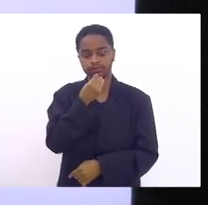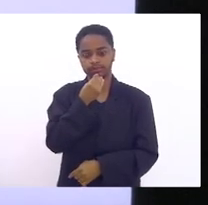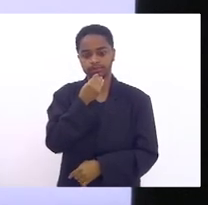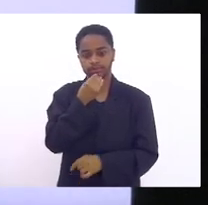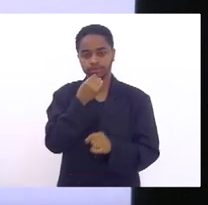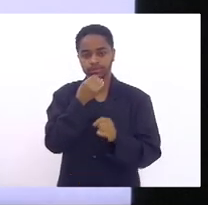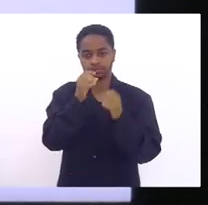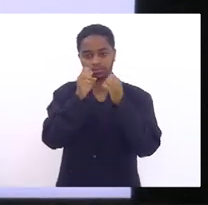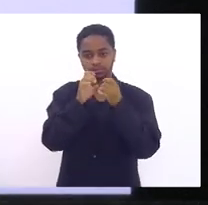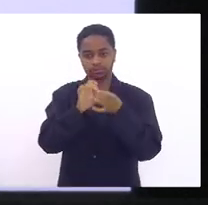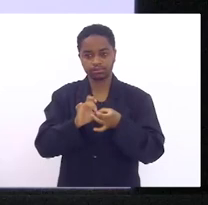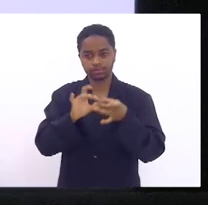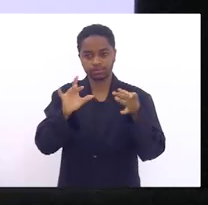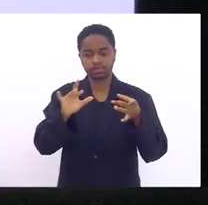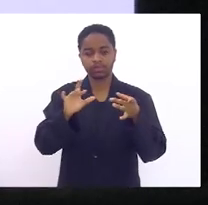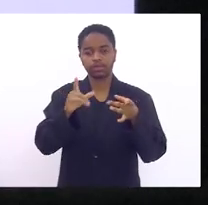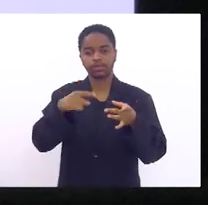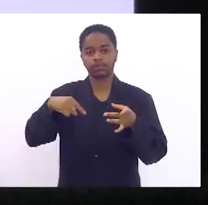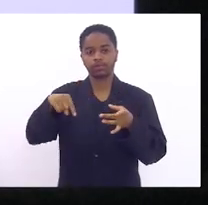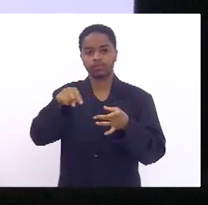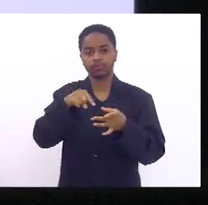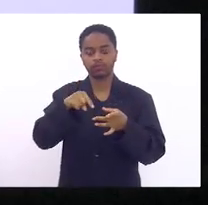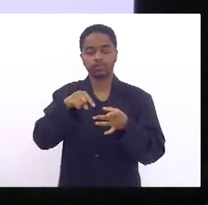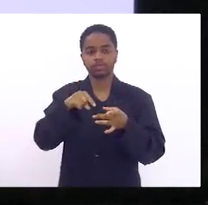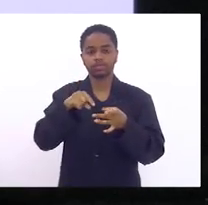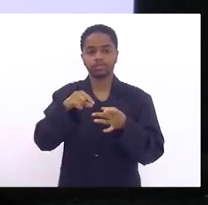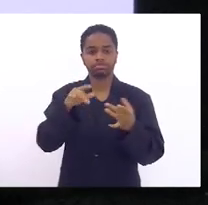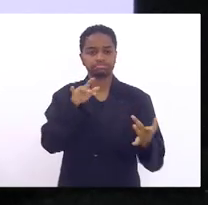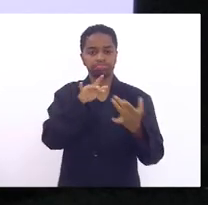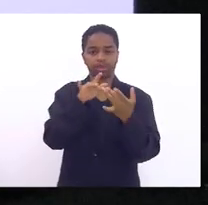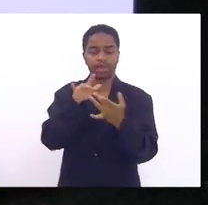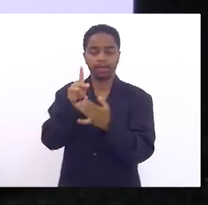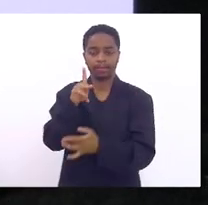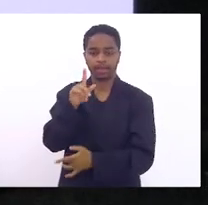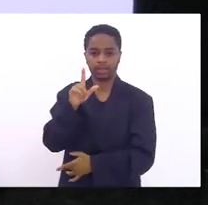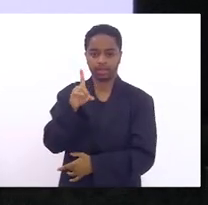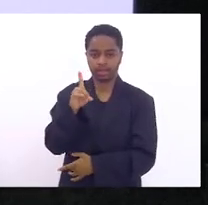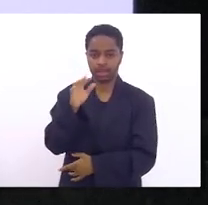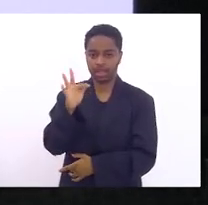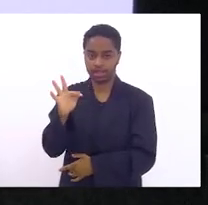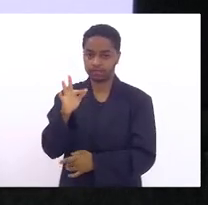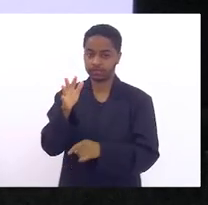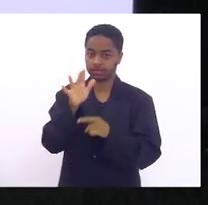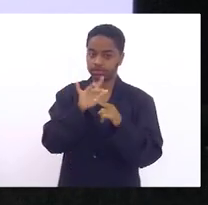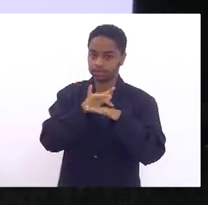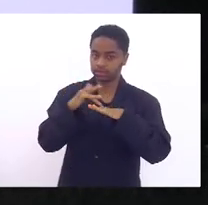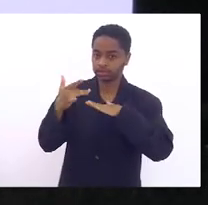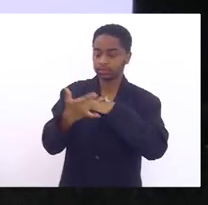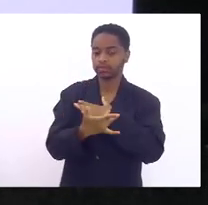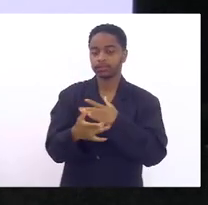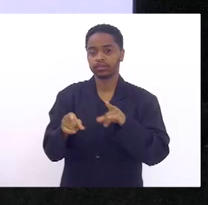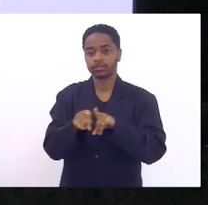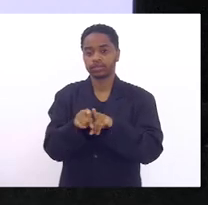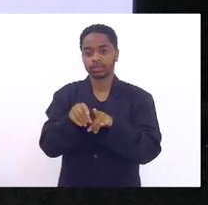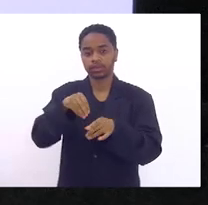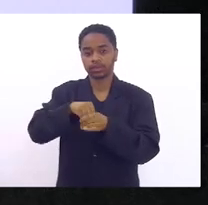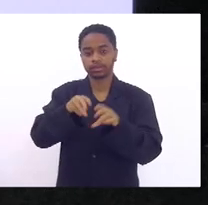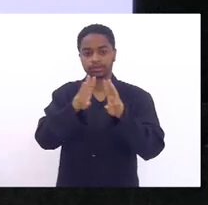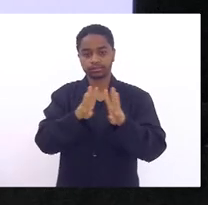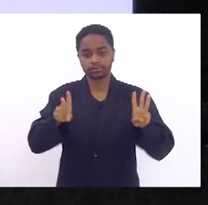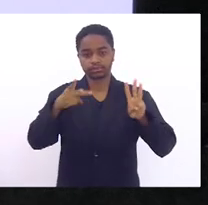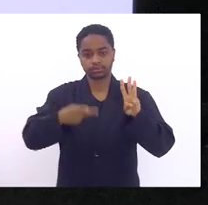disponibilizar o pdf nas seja na nas redes sociais seja a partir da pró do site da própria